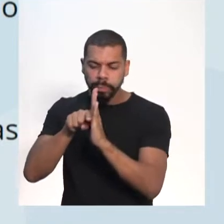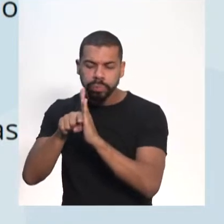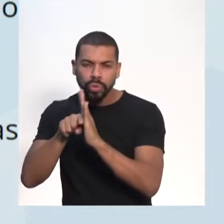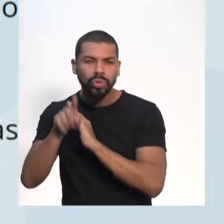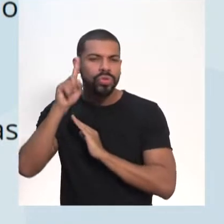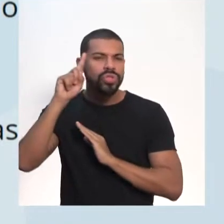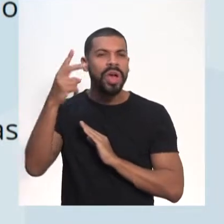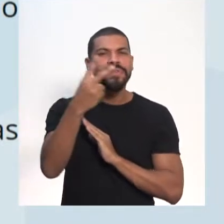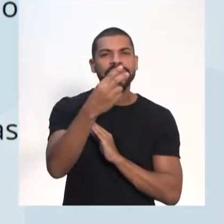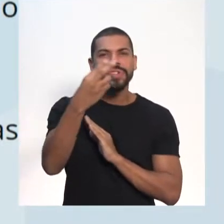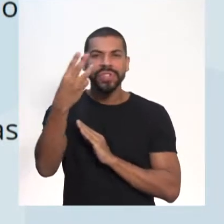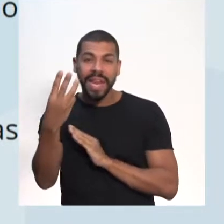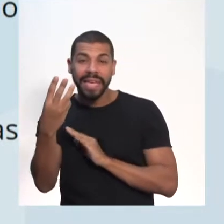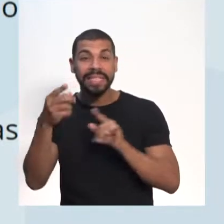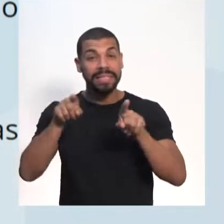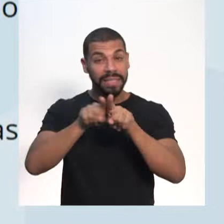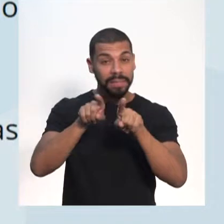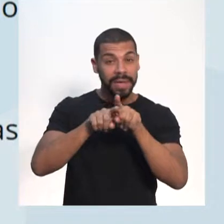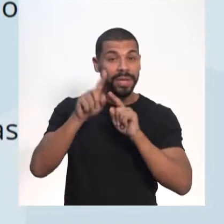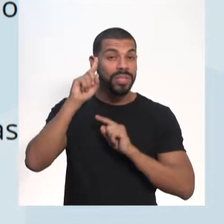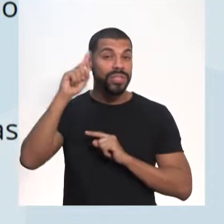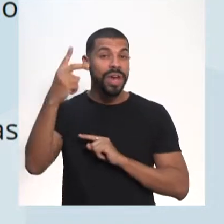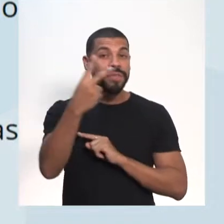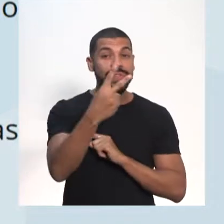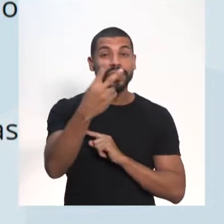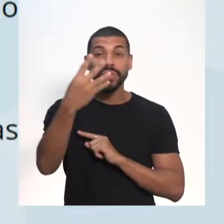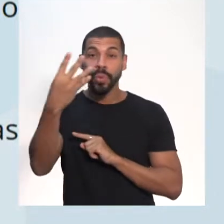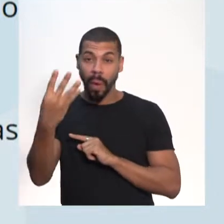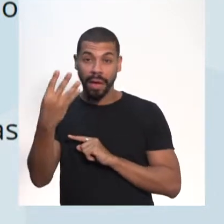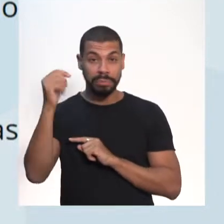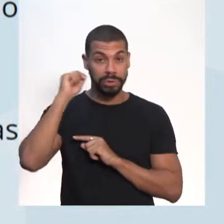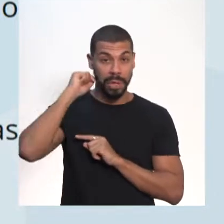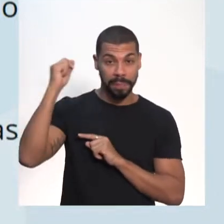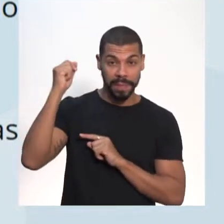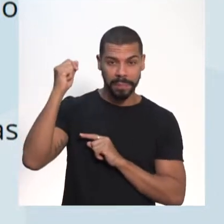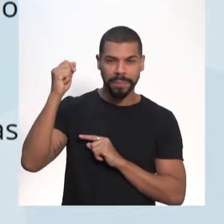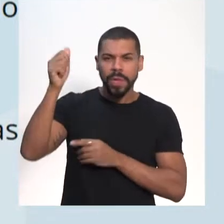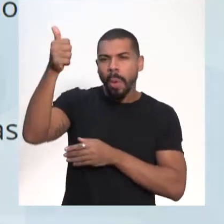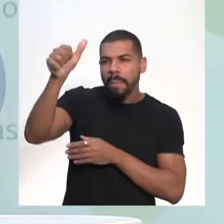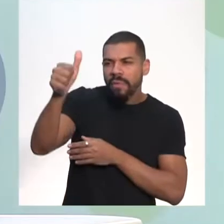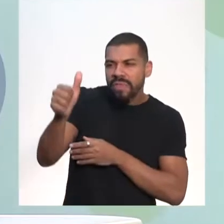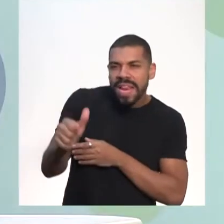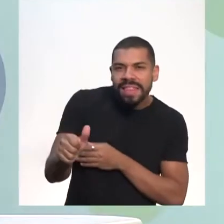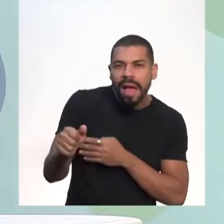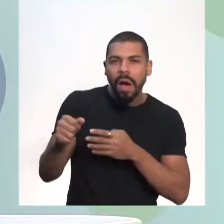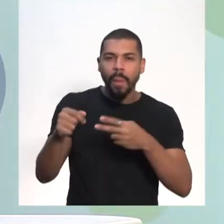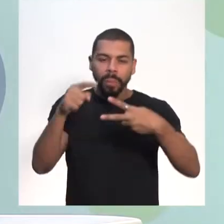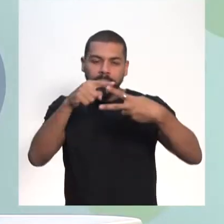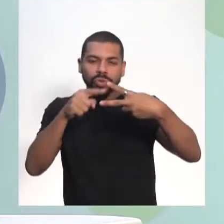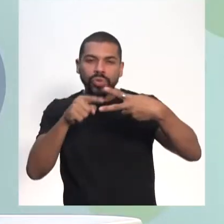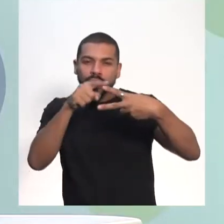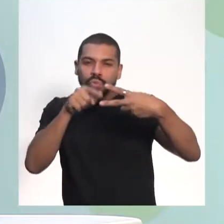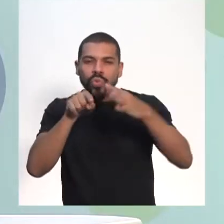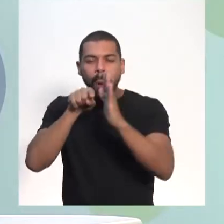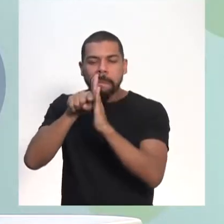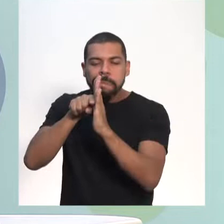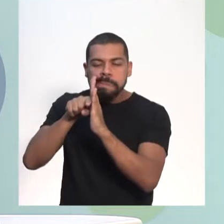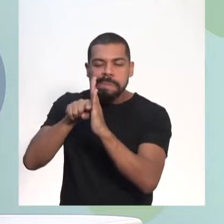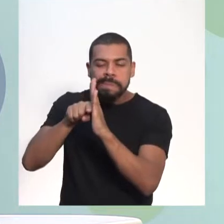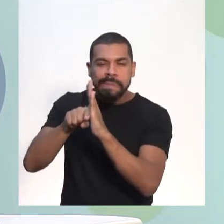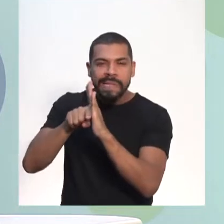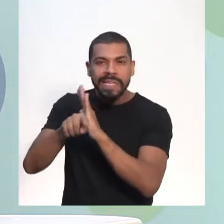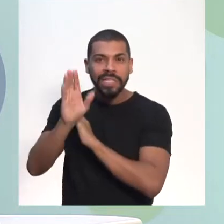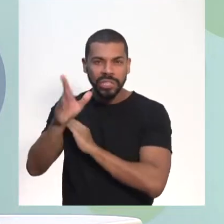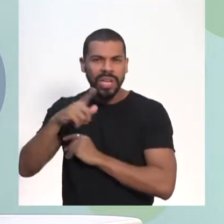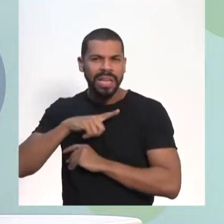do dia 24, e uma atividade, uma avaliação, que consta como uma atividade de encerramento. E nós já tivemos